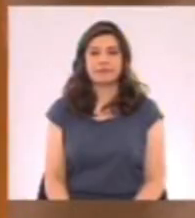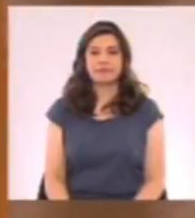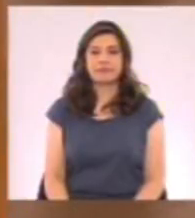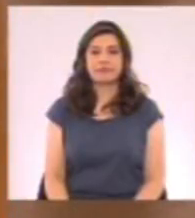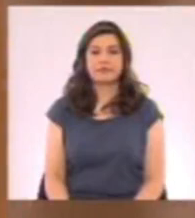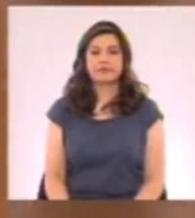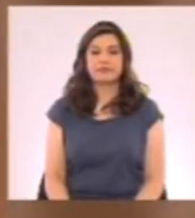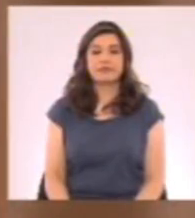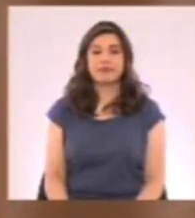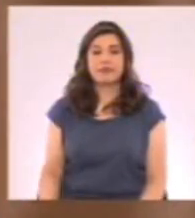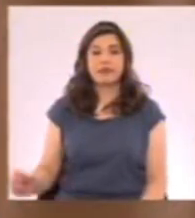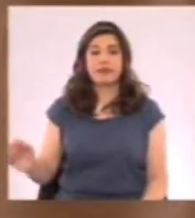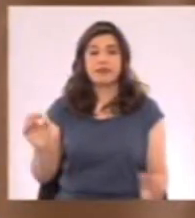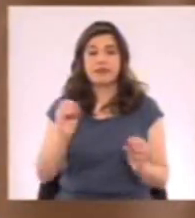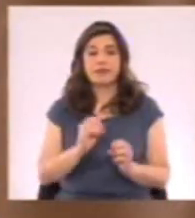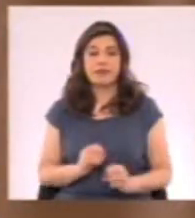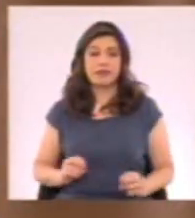ninguém te vai